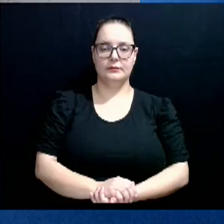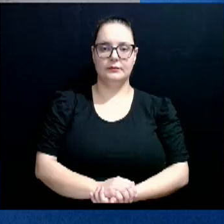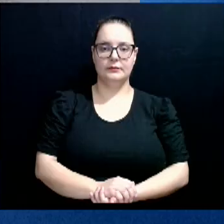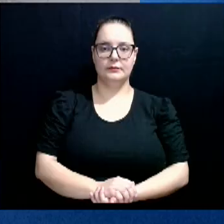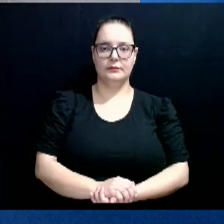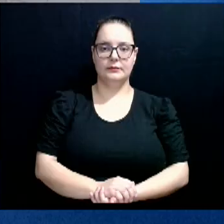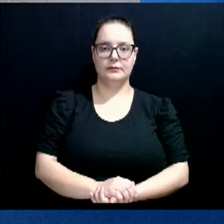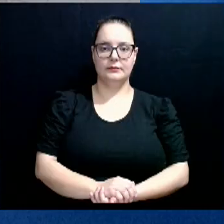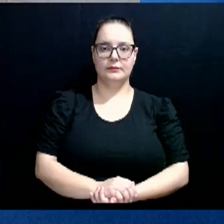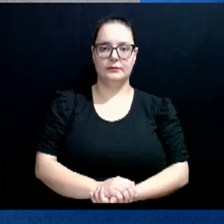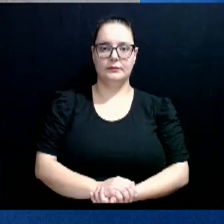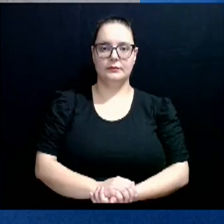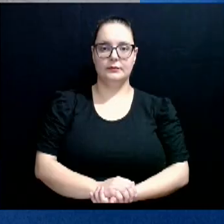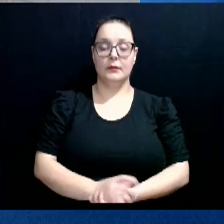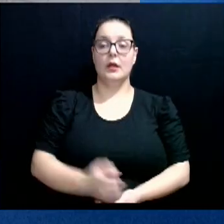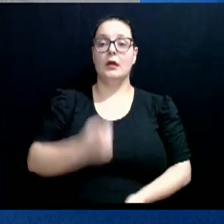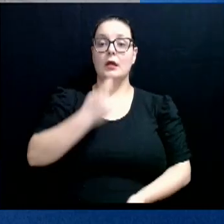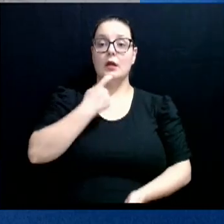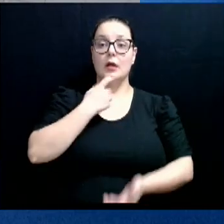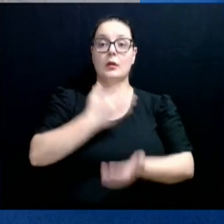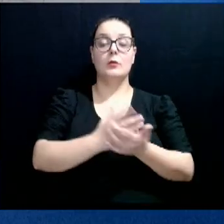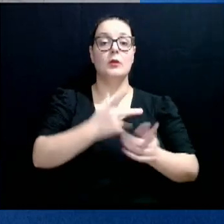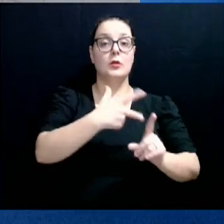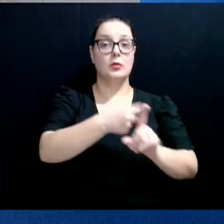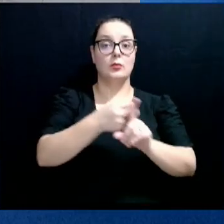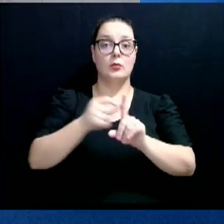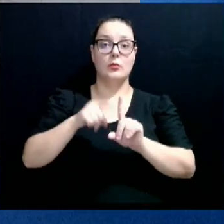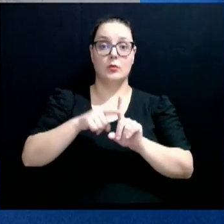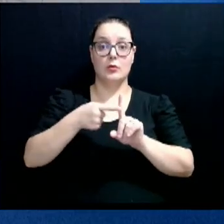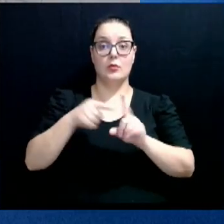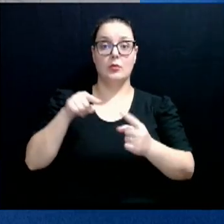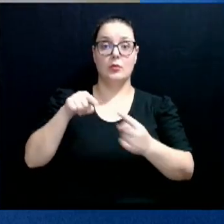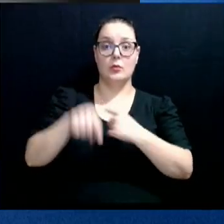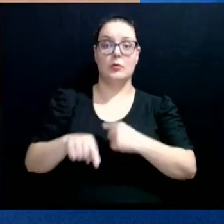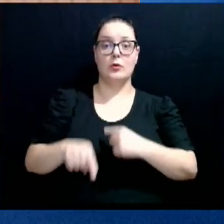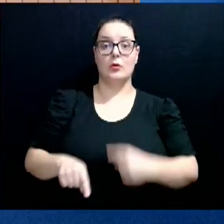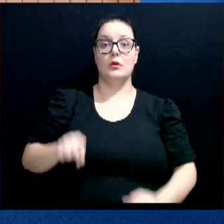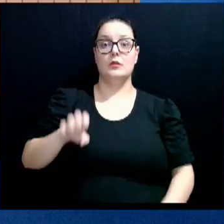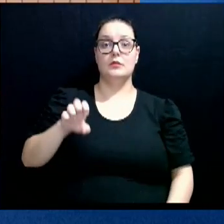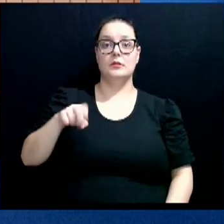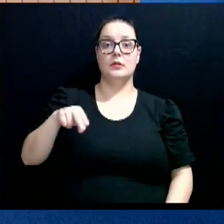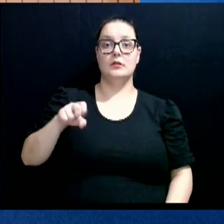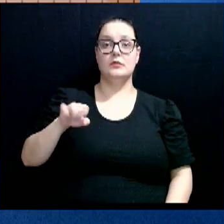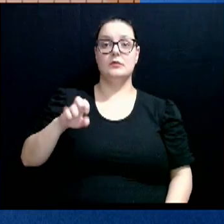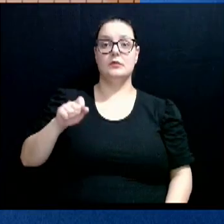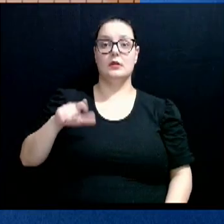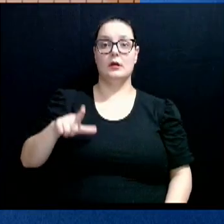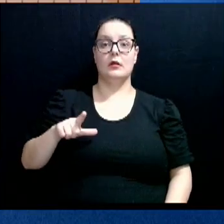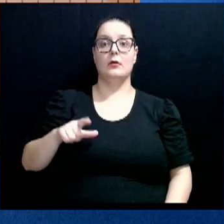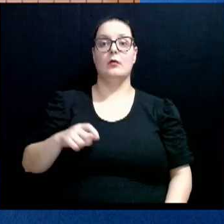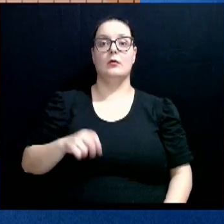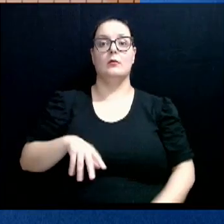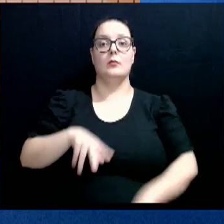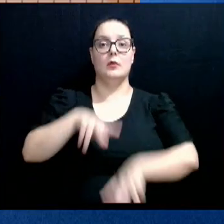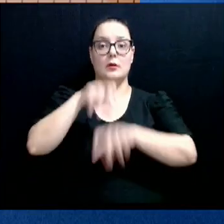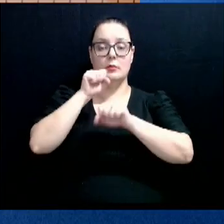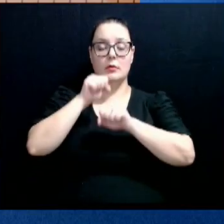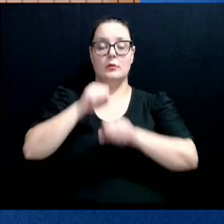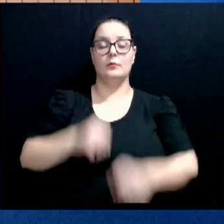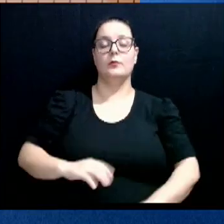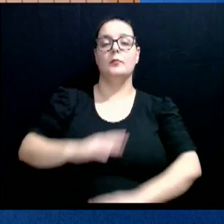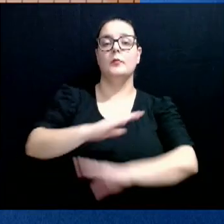Campinas começa a vacinar gestantes contra o vírus sincicial respiratório. Câmara aprova na última